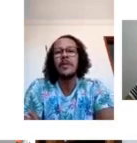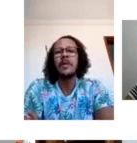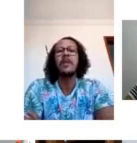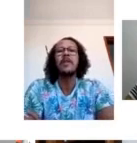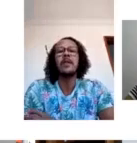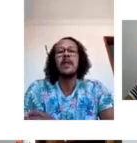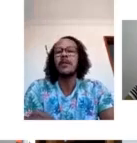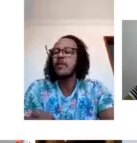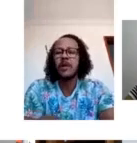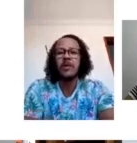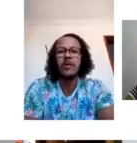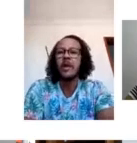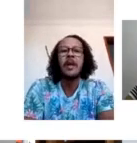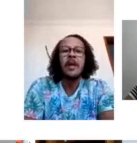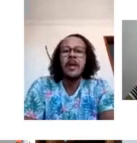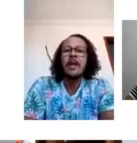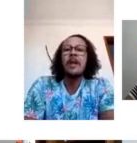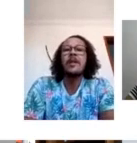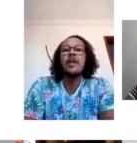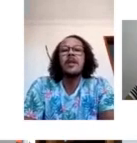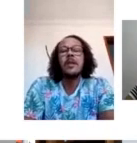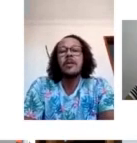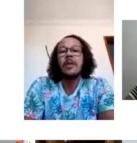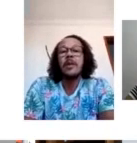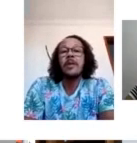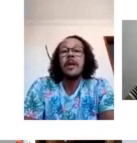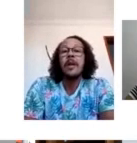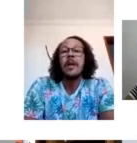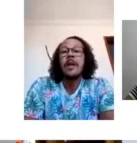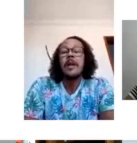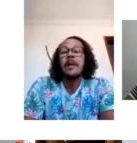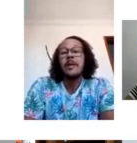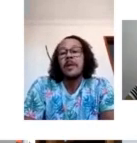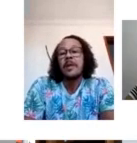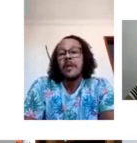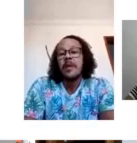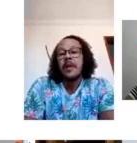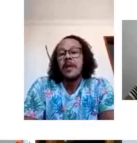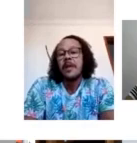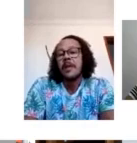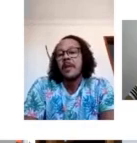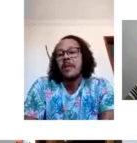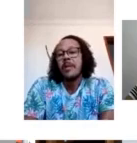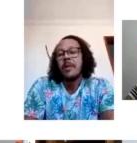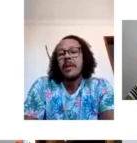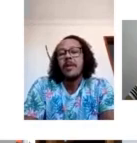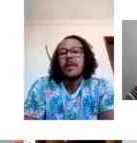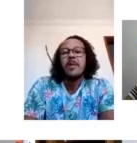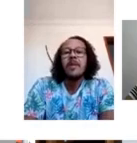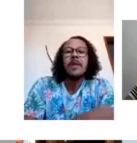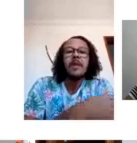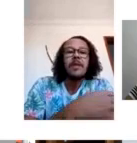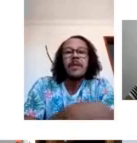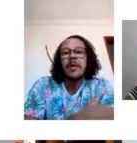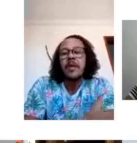em função das vacinas e tal, todos os riscos inerentes a isso, ao contexto. E aí, algumas das atividades, elas precisaram